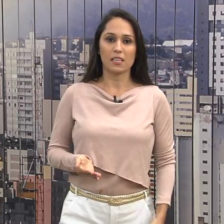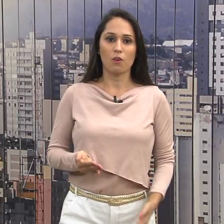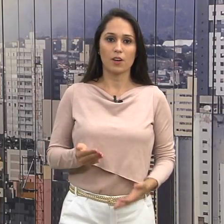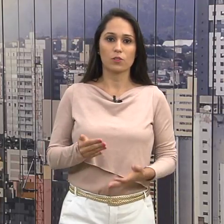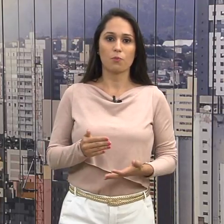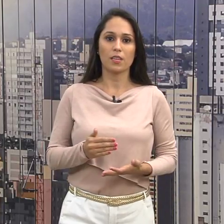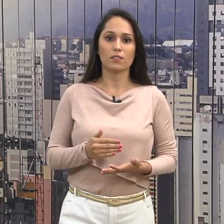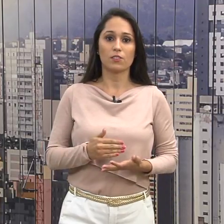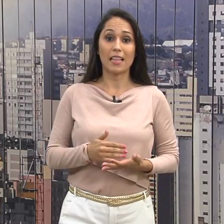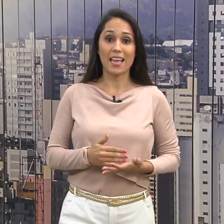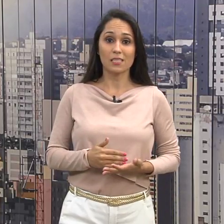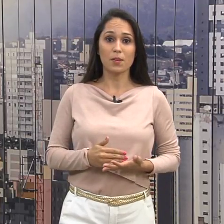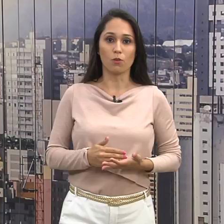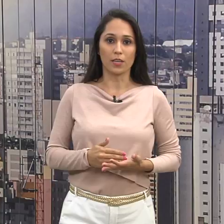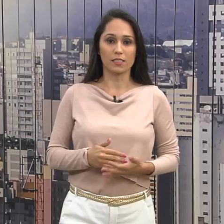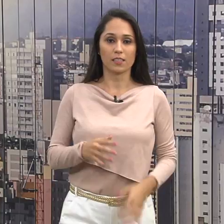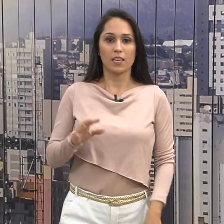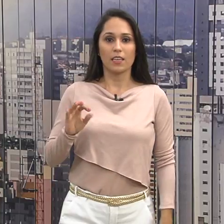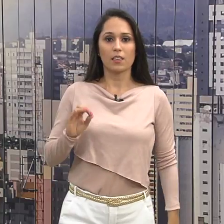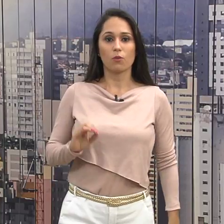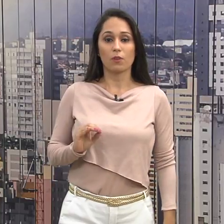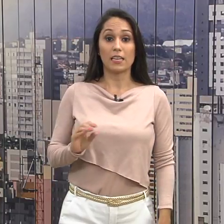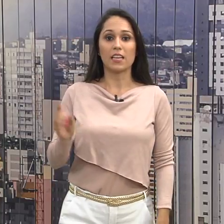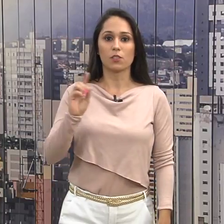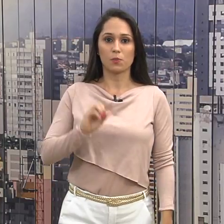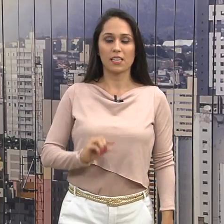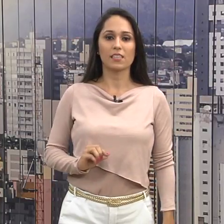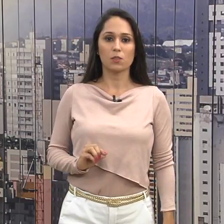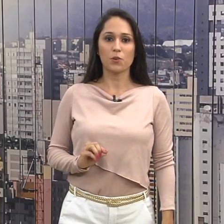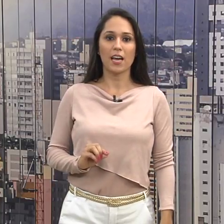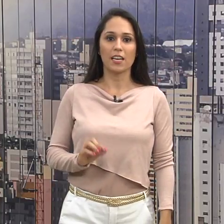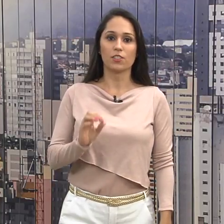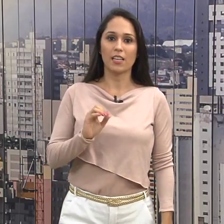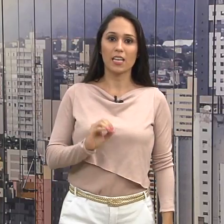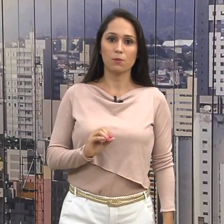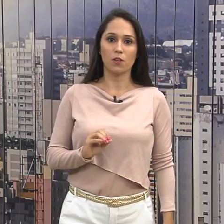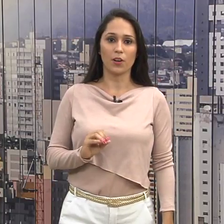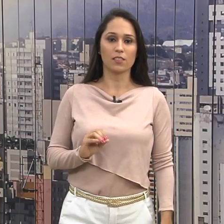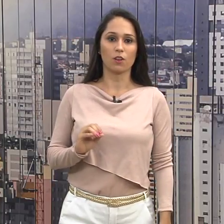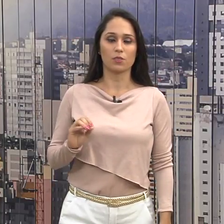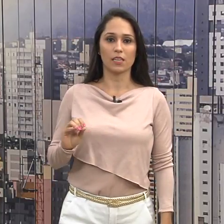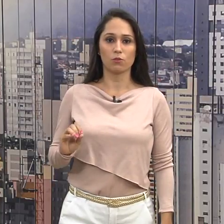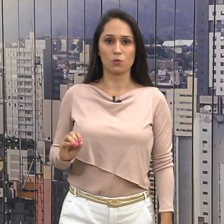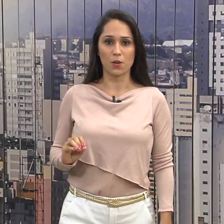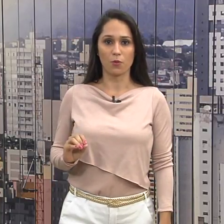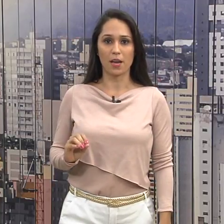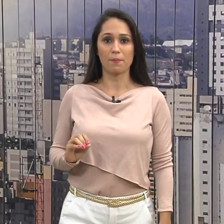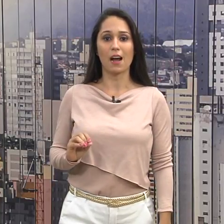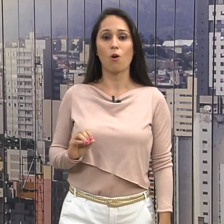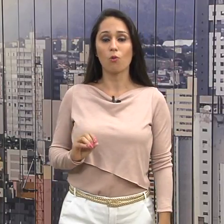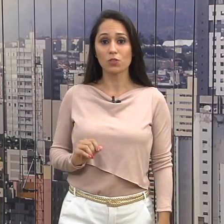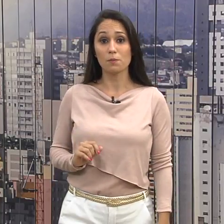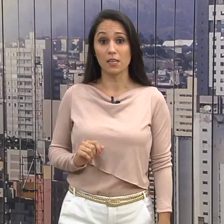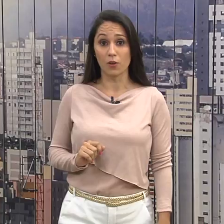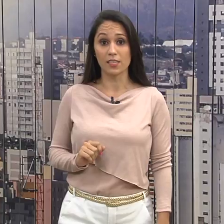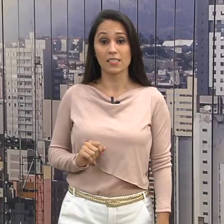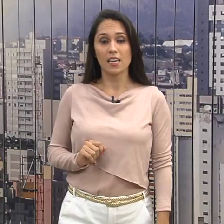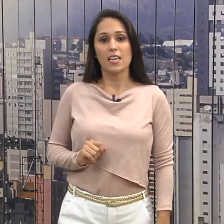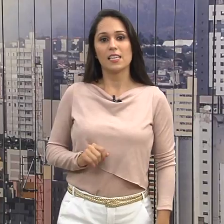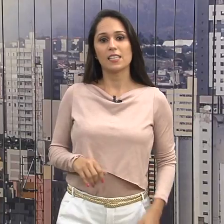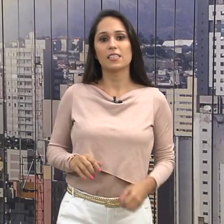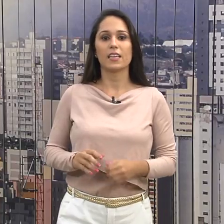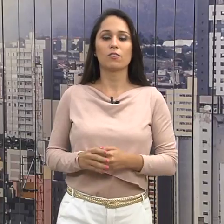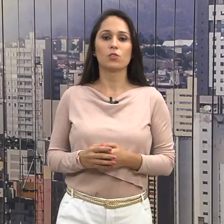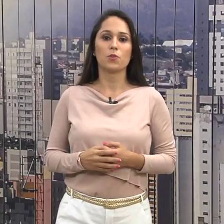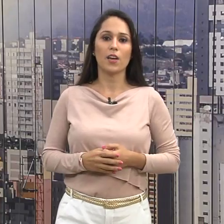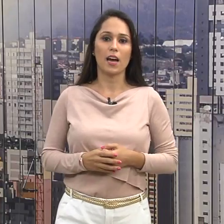parcela mensal vai subir 10 milhões. Então, aliás, vai subir 700 mil reais. De 10 milhões e 900 mil vai para 11 milhões